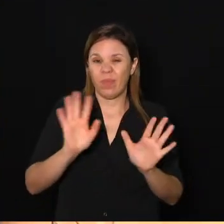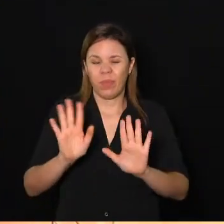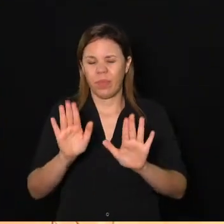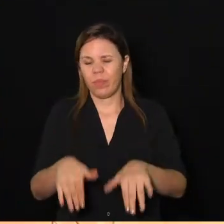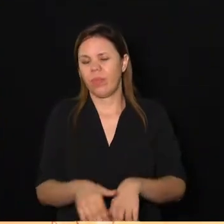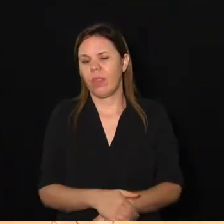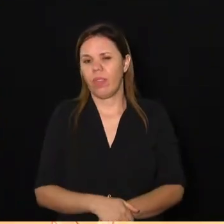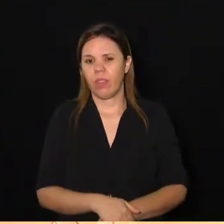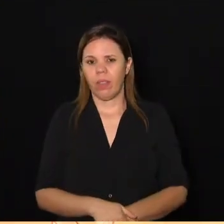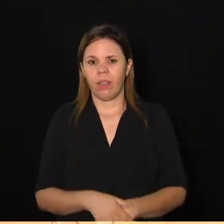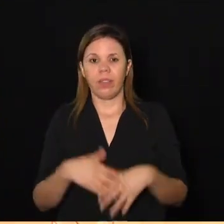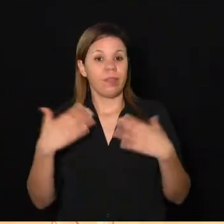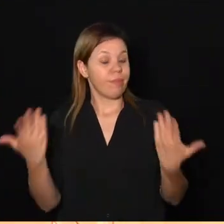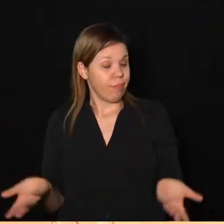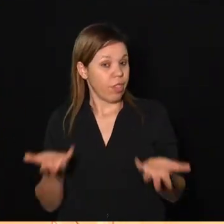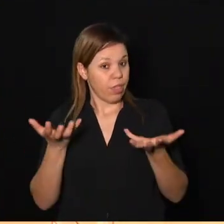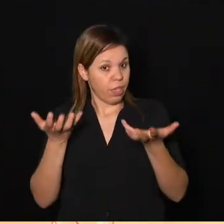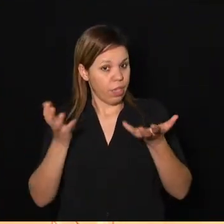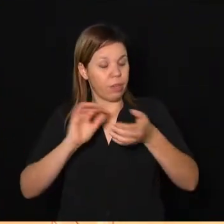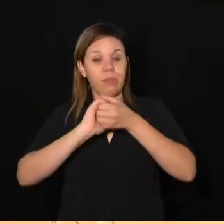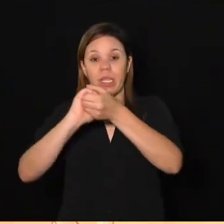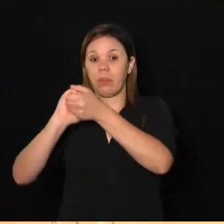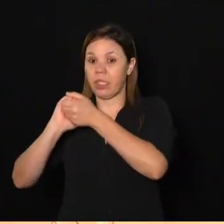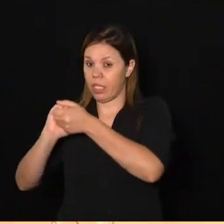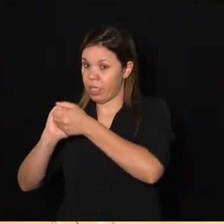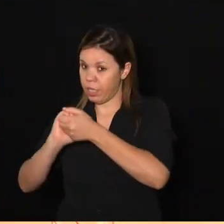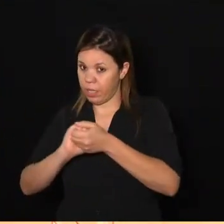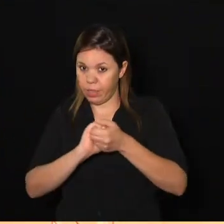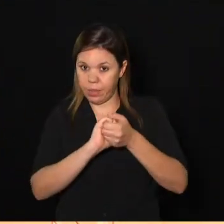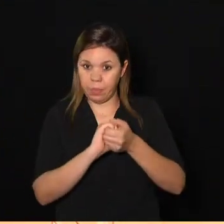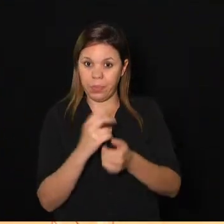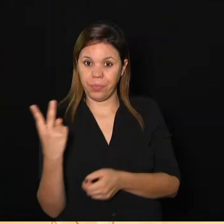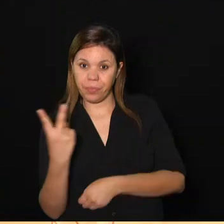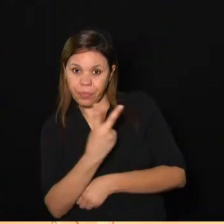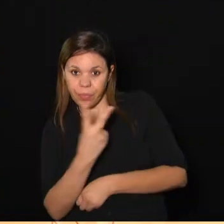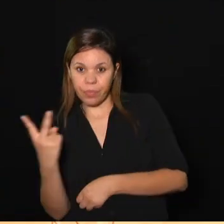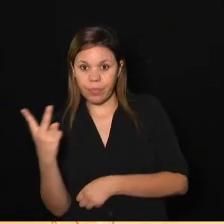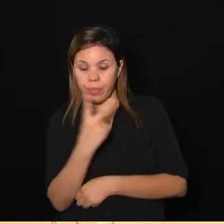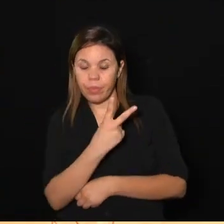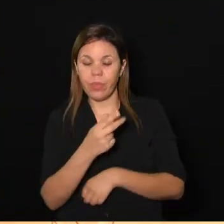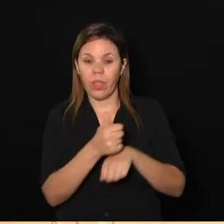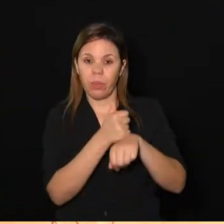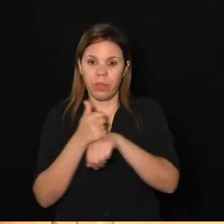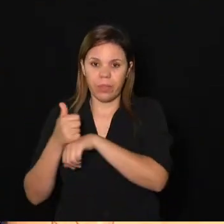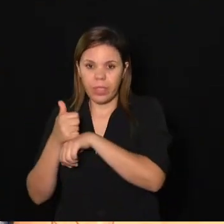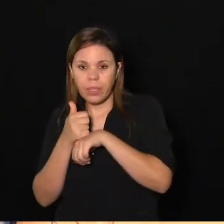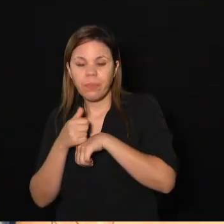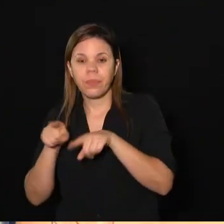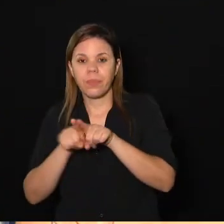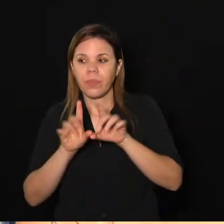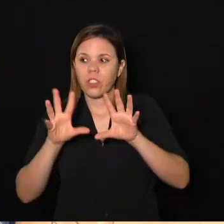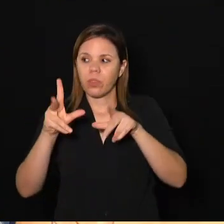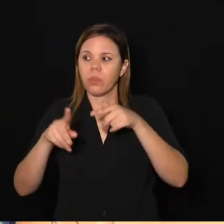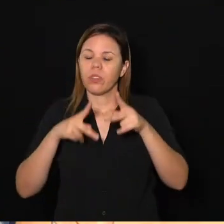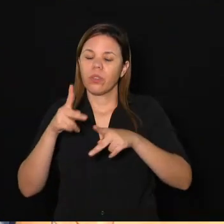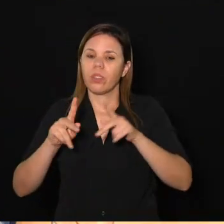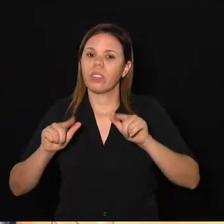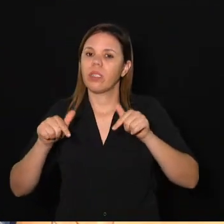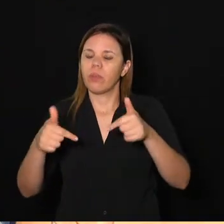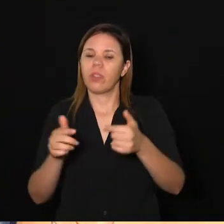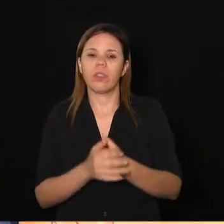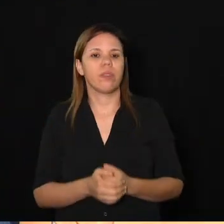então eu parabenizo todas as duas partes como também a presidência e o